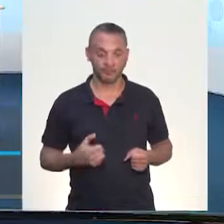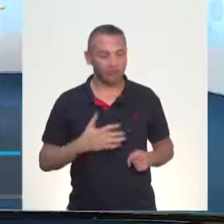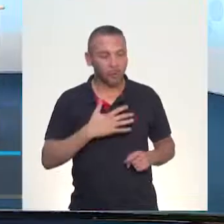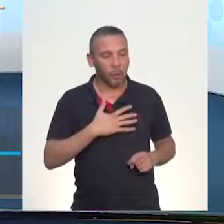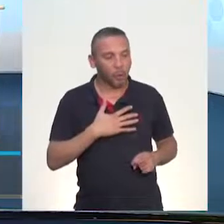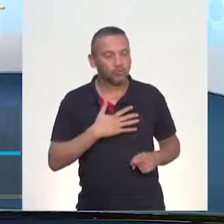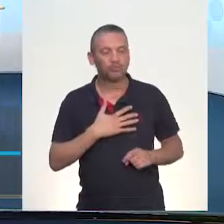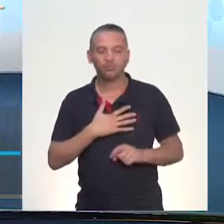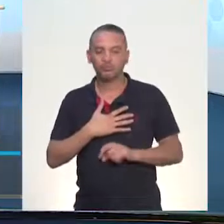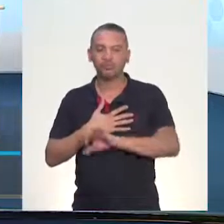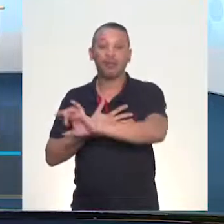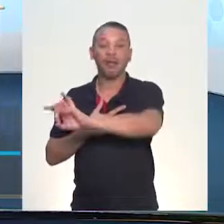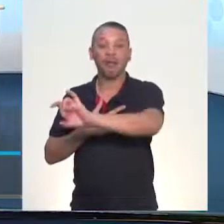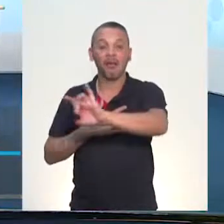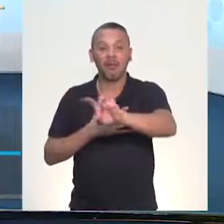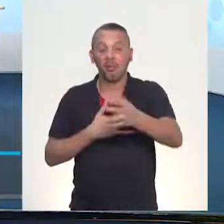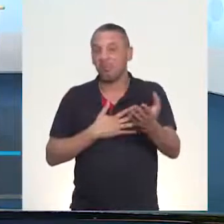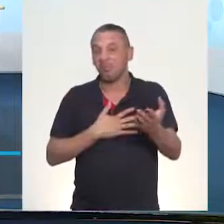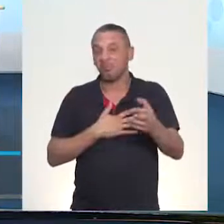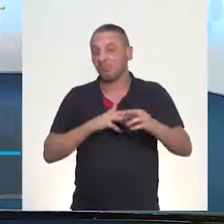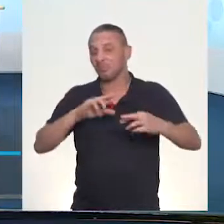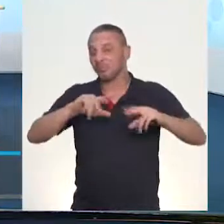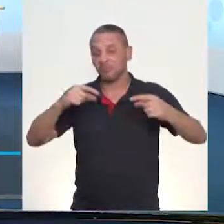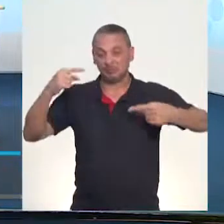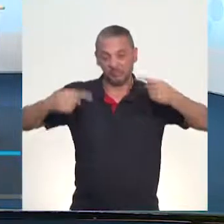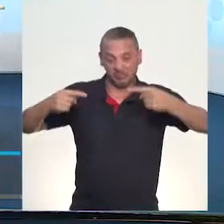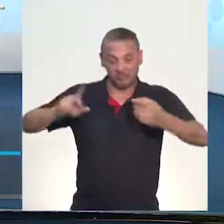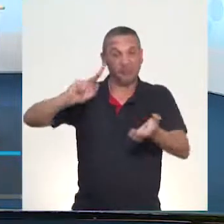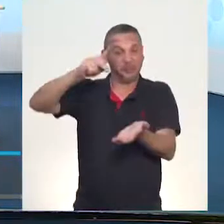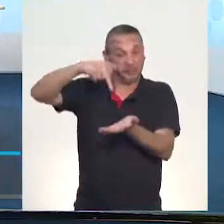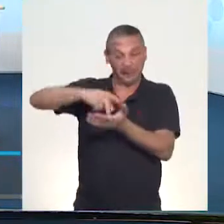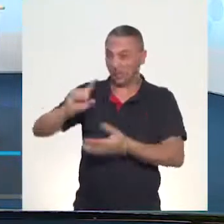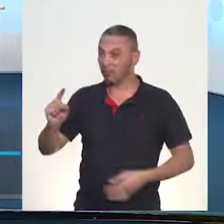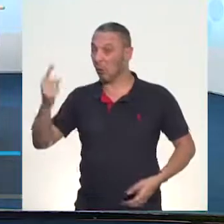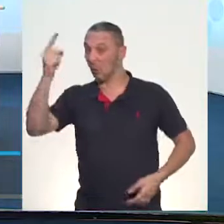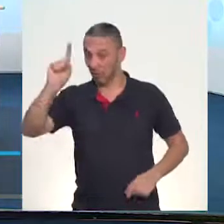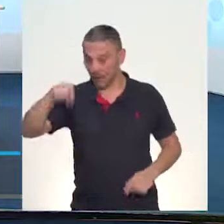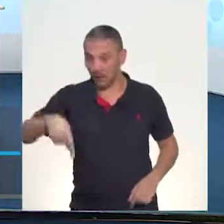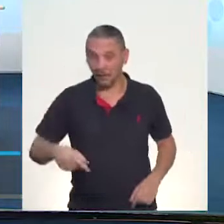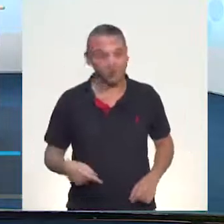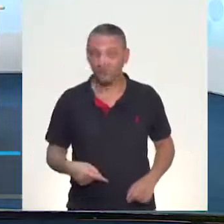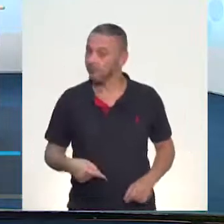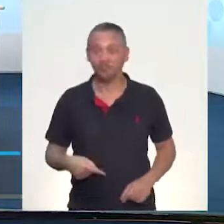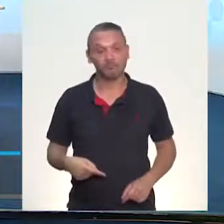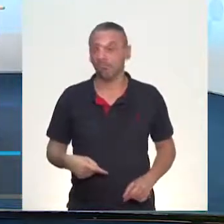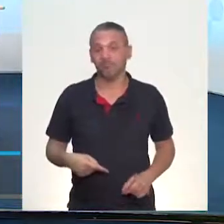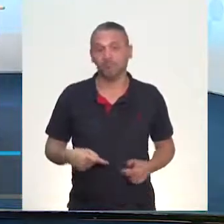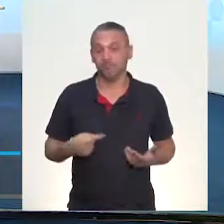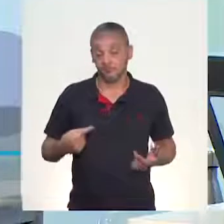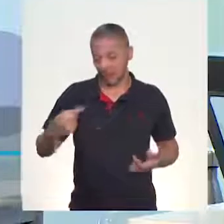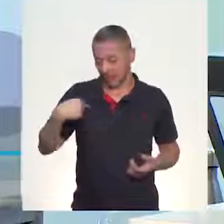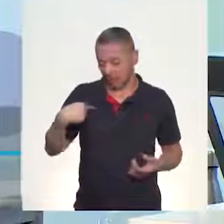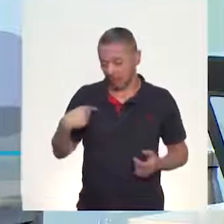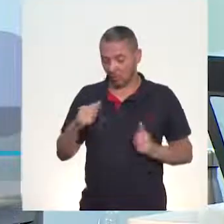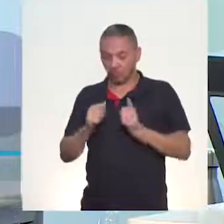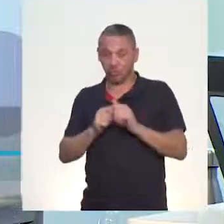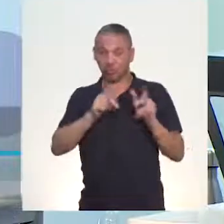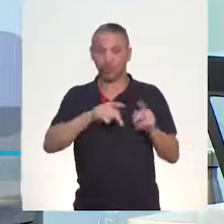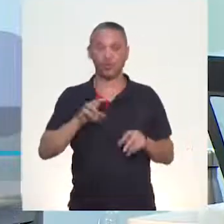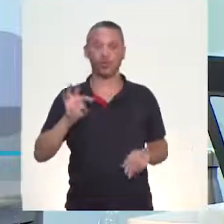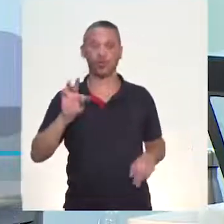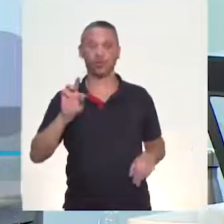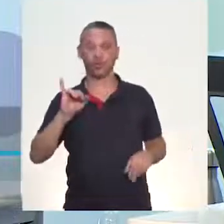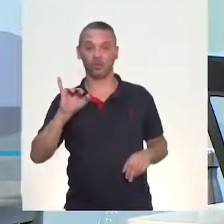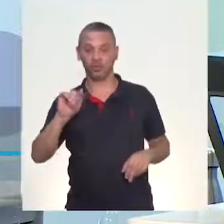discute. Como se essa fosse uma verdade absolutamente universal. Então, quer dizer que se eu e o professor Tiago discutirmos algo